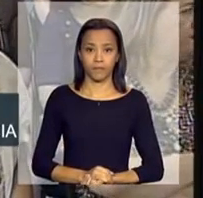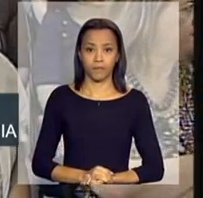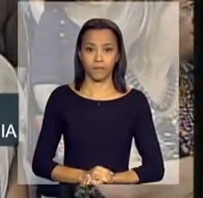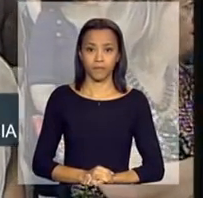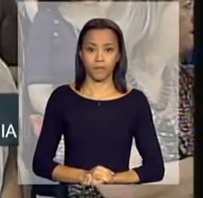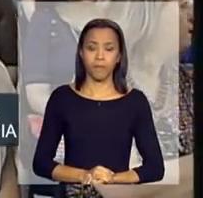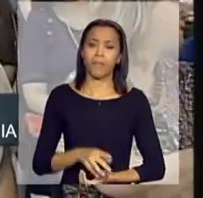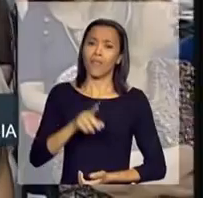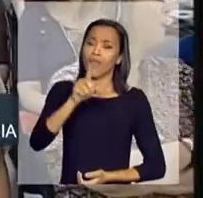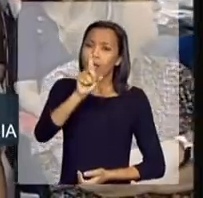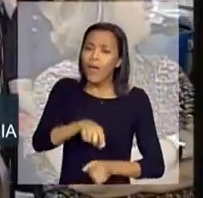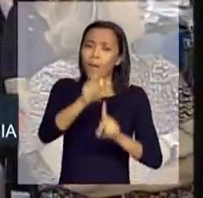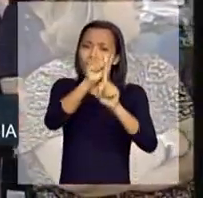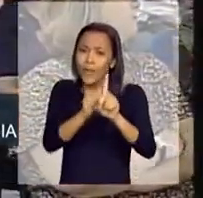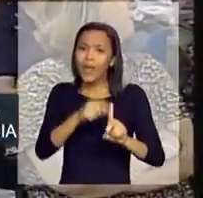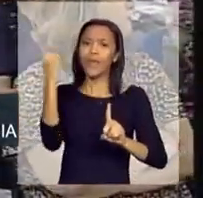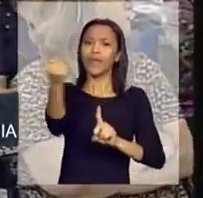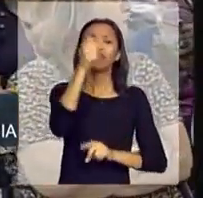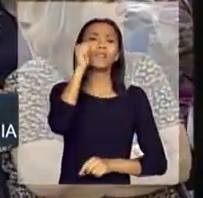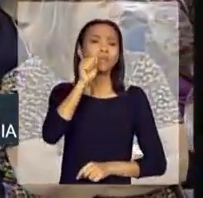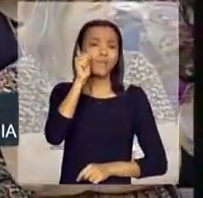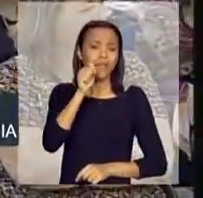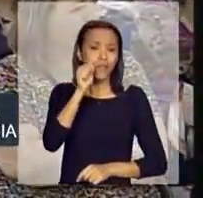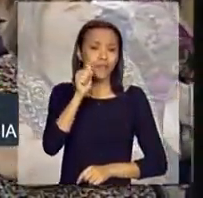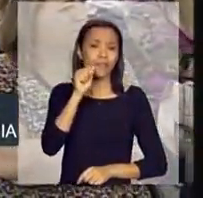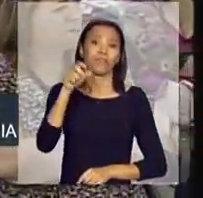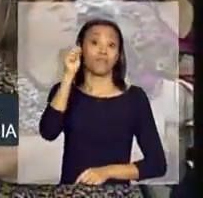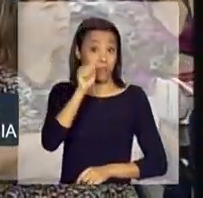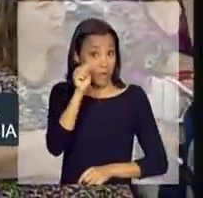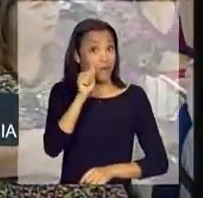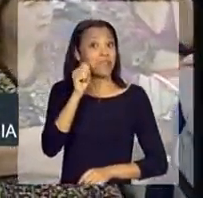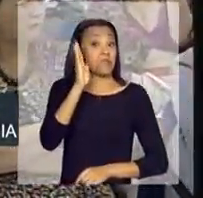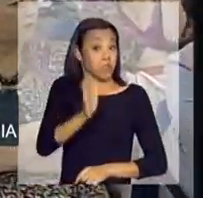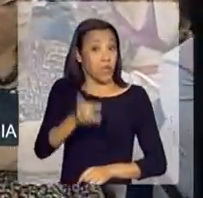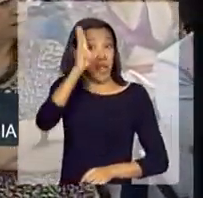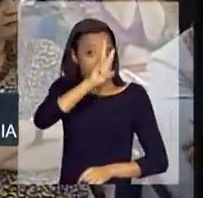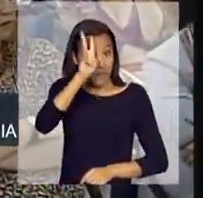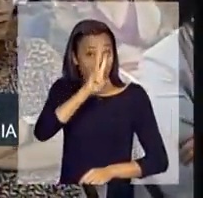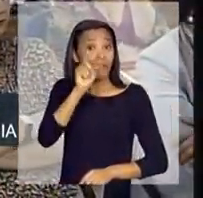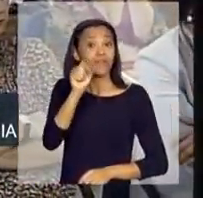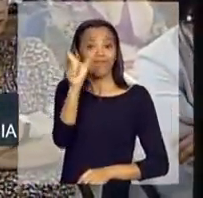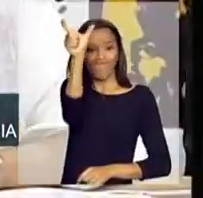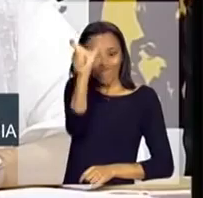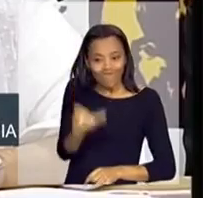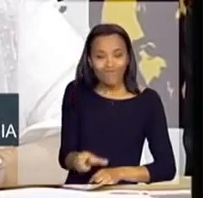é o mês das mulheres se as mulheres forem lembradas como sujeitos.